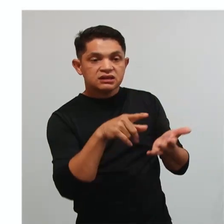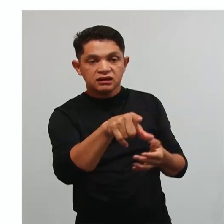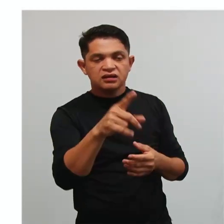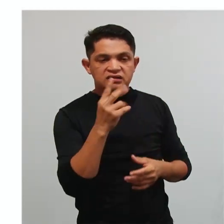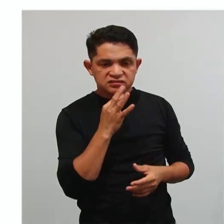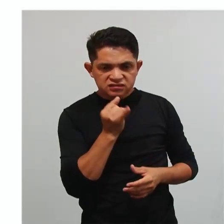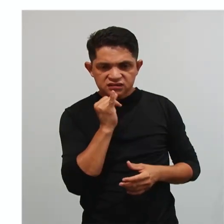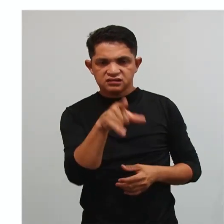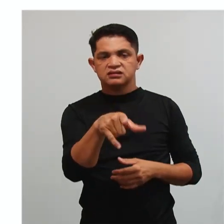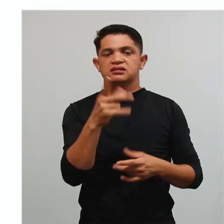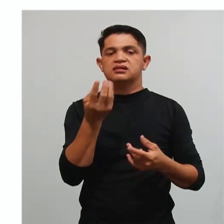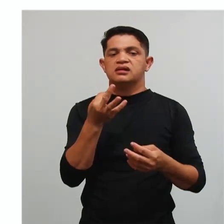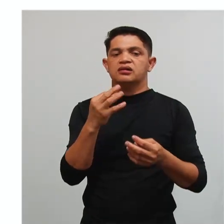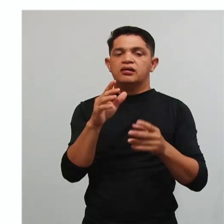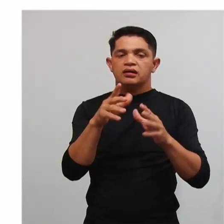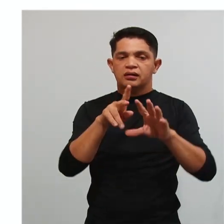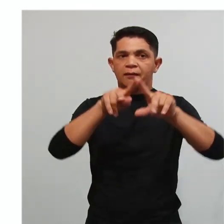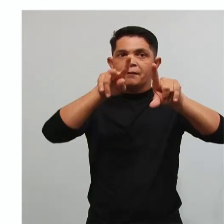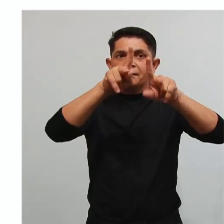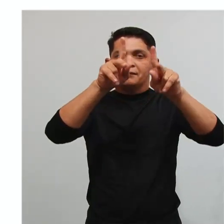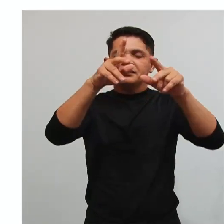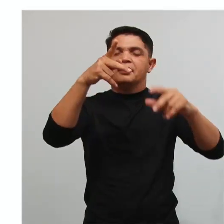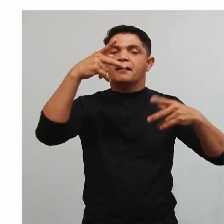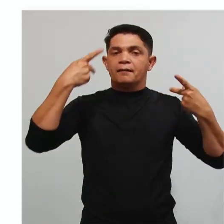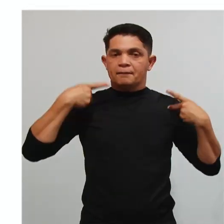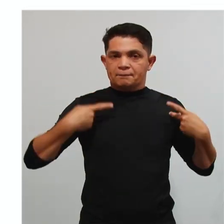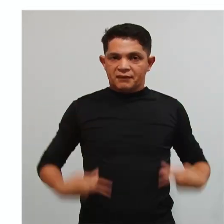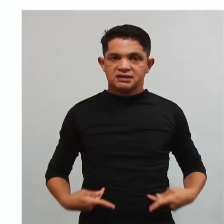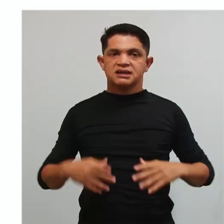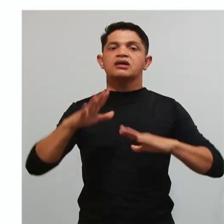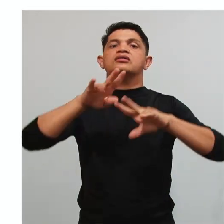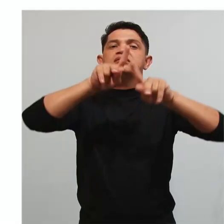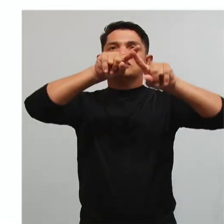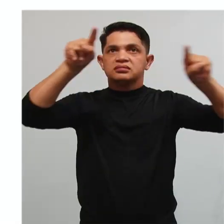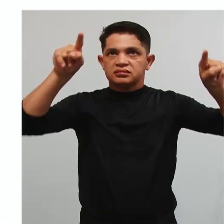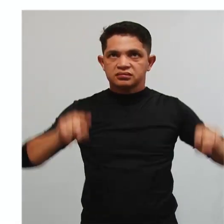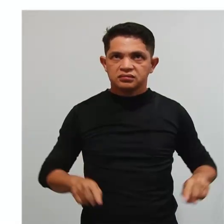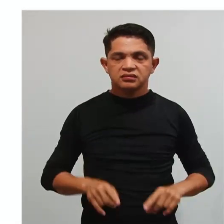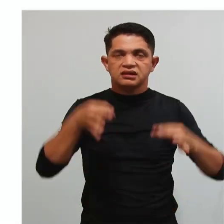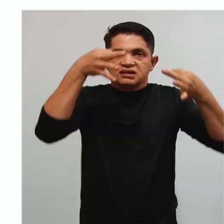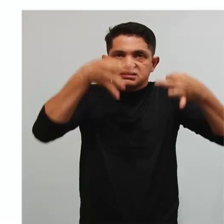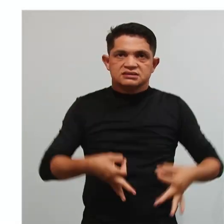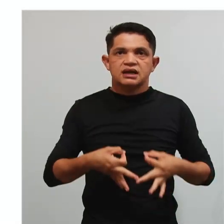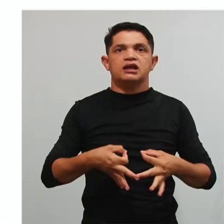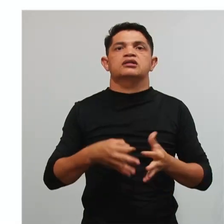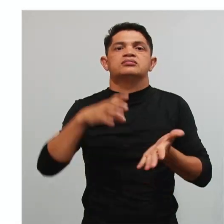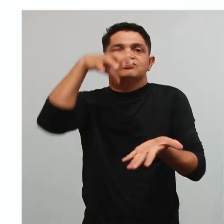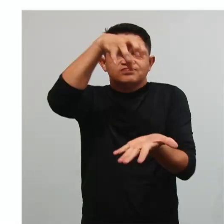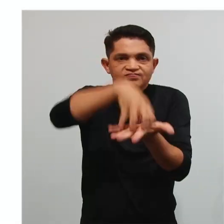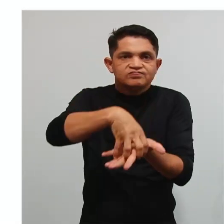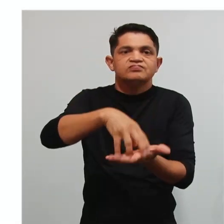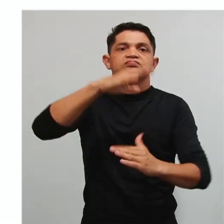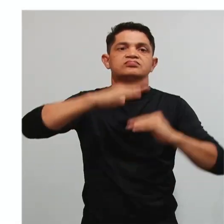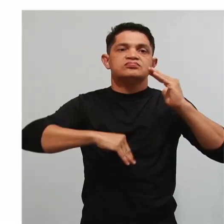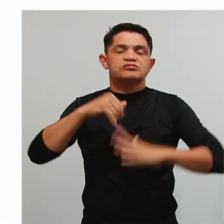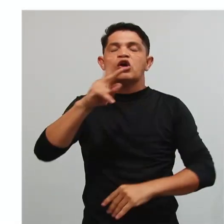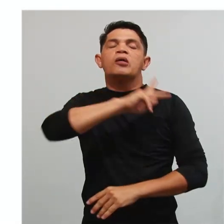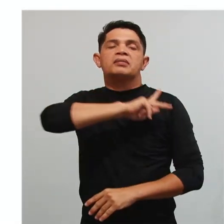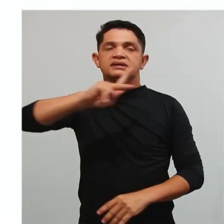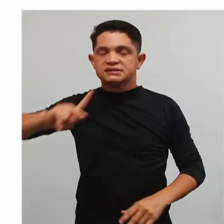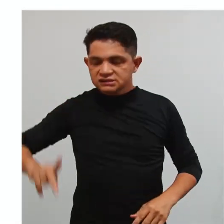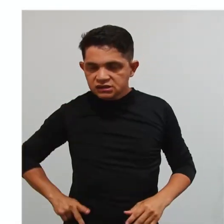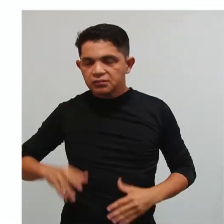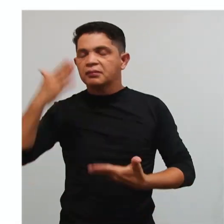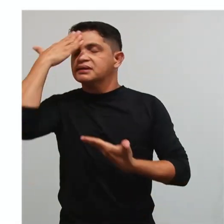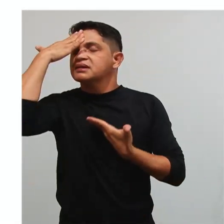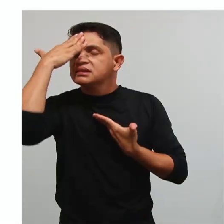gente, que é padrão. Toda ata termina assim: nada mais havendo a tratar, o presidente